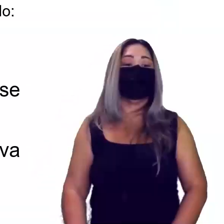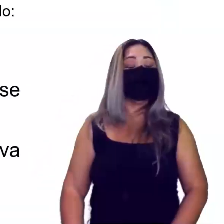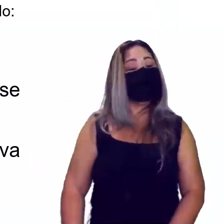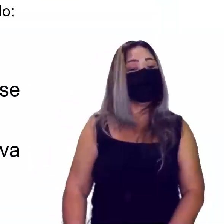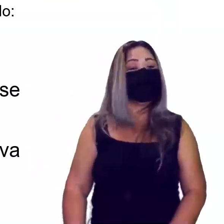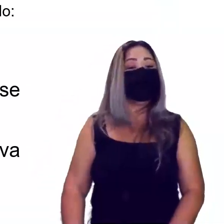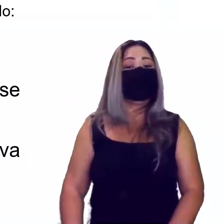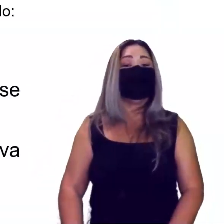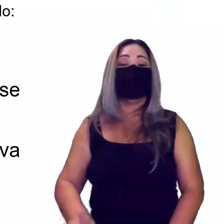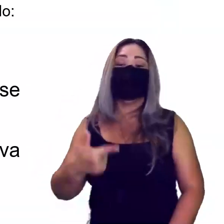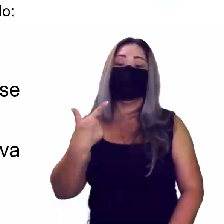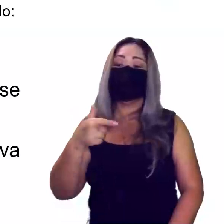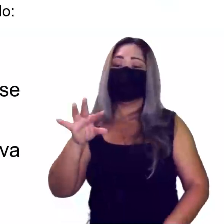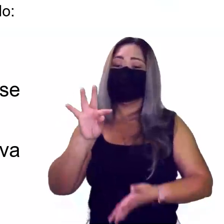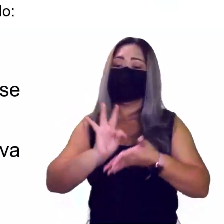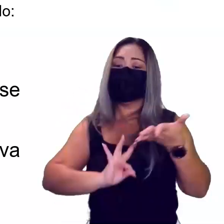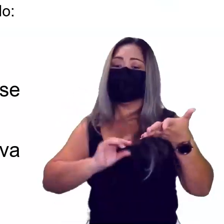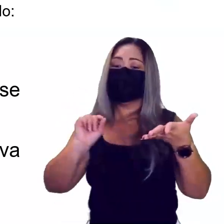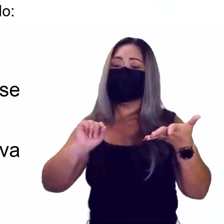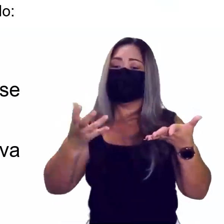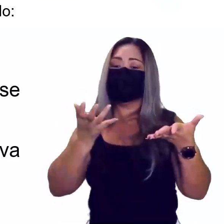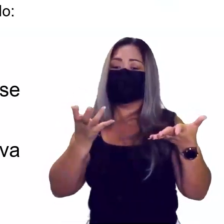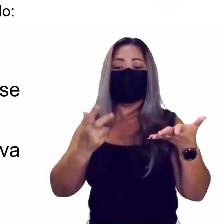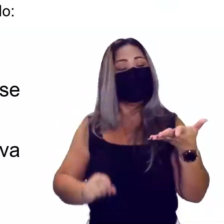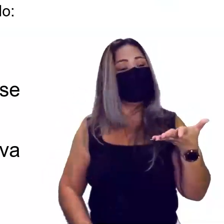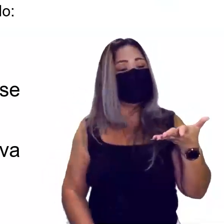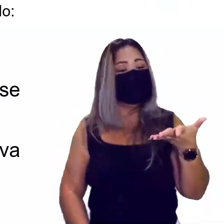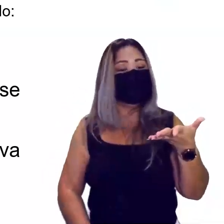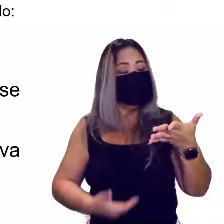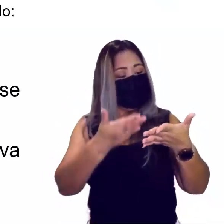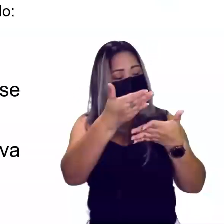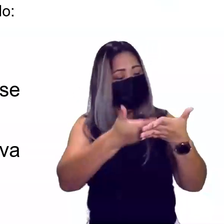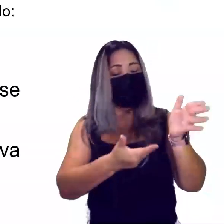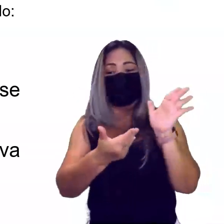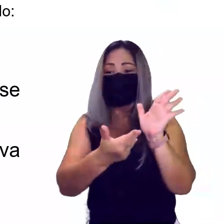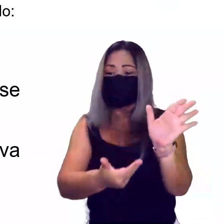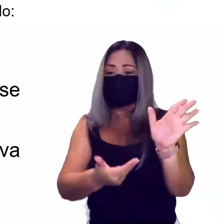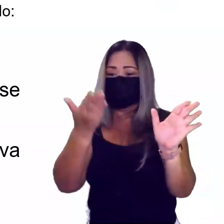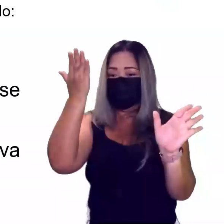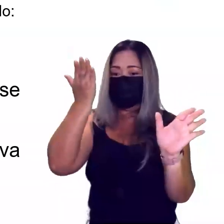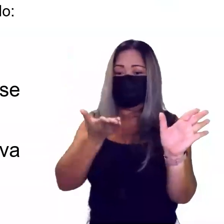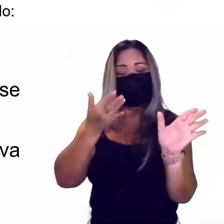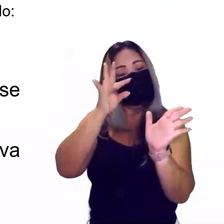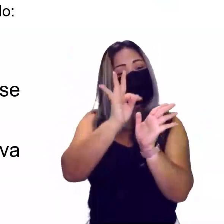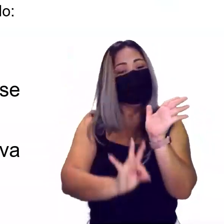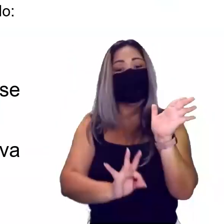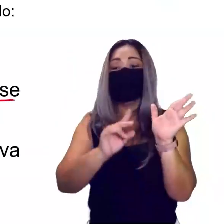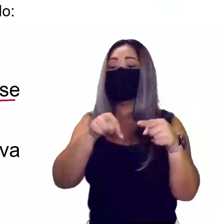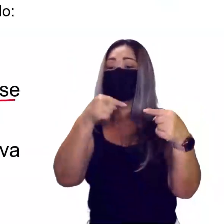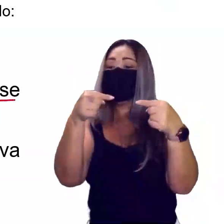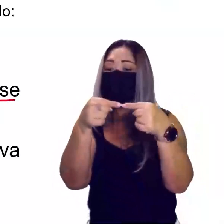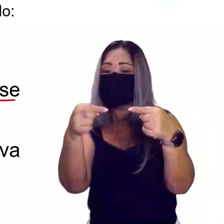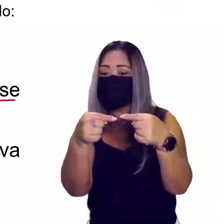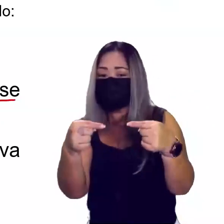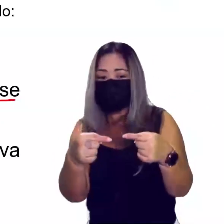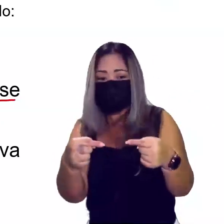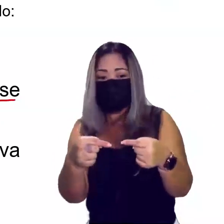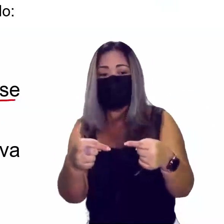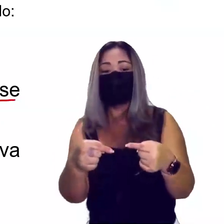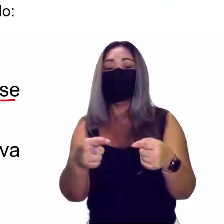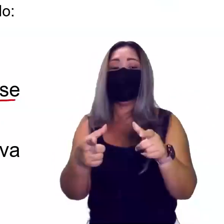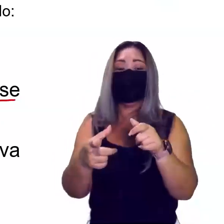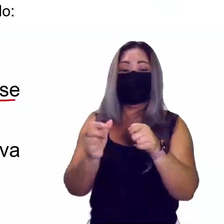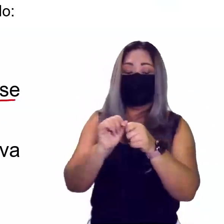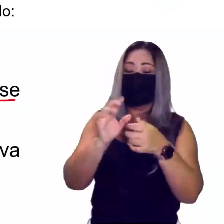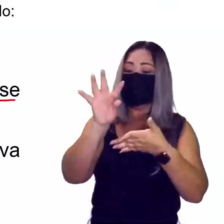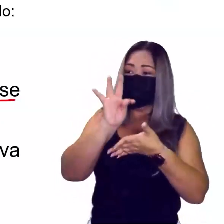mitologia. Aí o que esse texto quer? Sobre o exposto acima, que é o texto, podemos afirmar que se trata